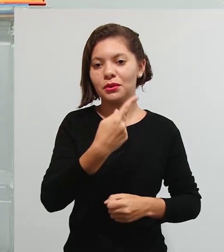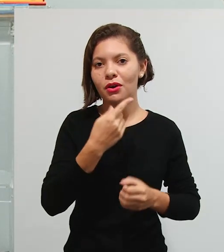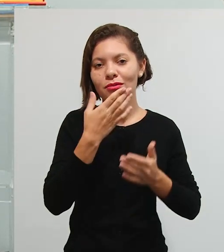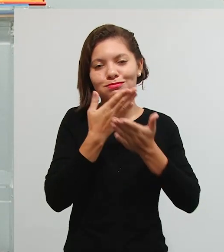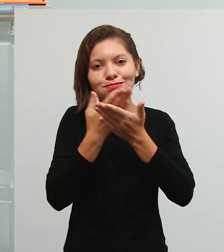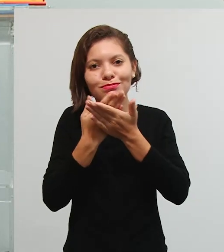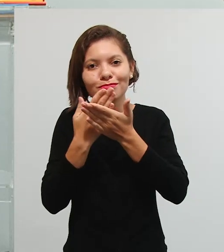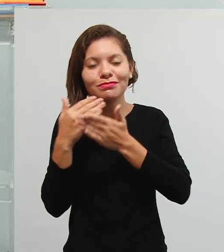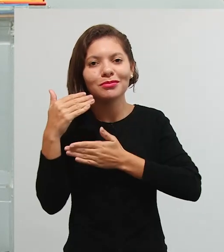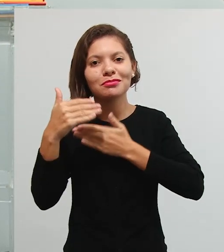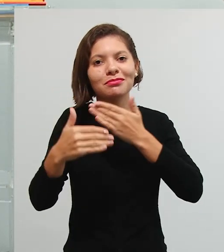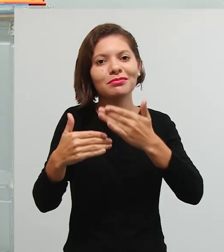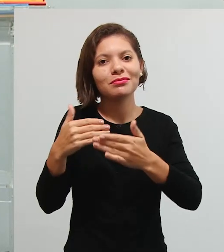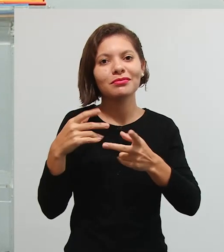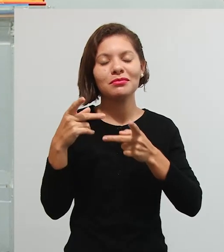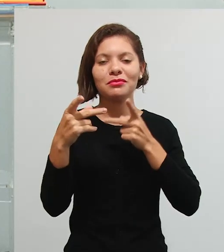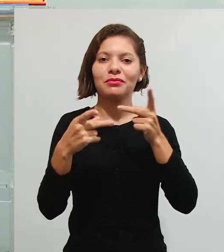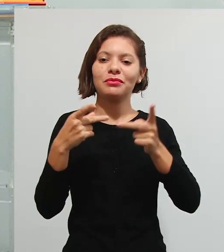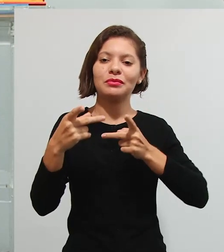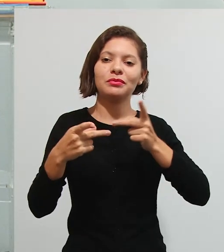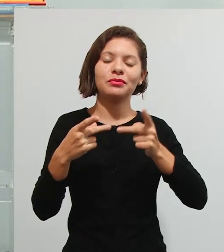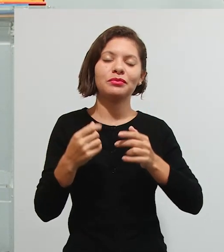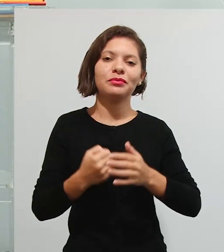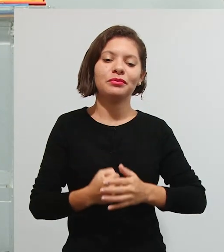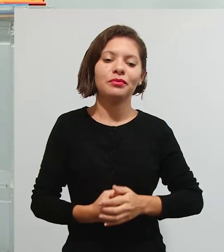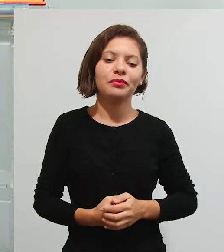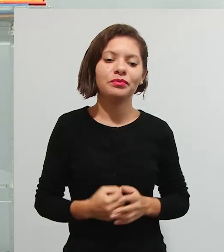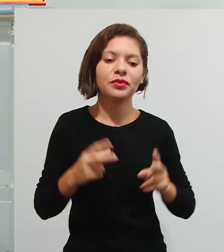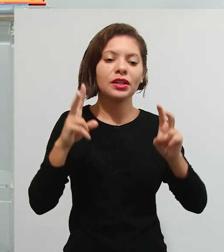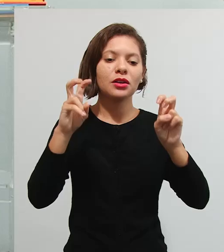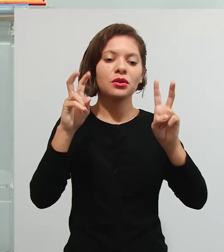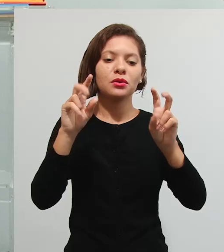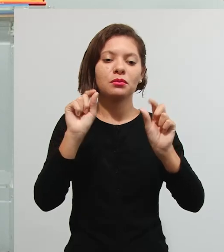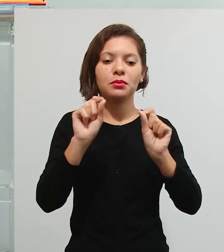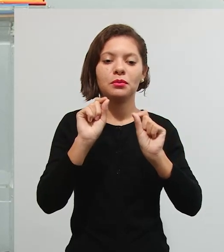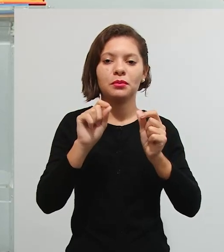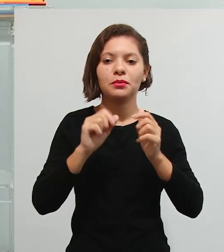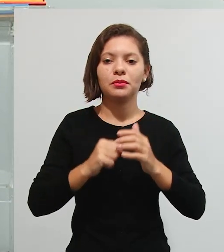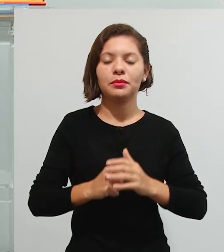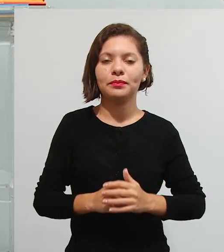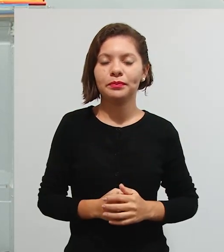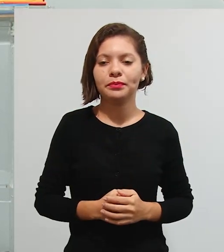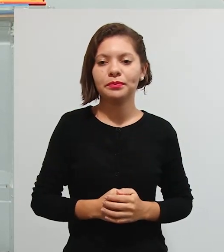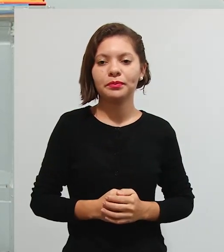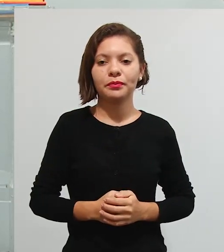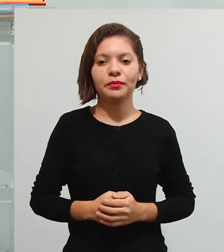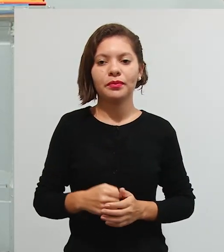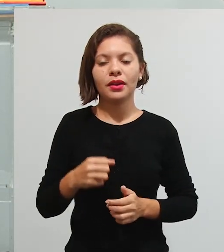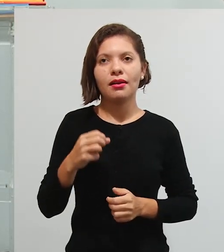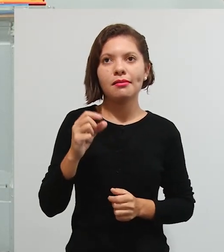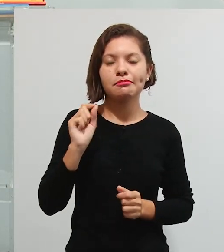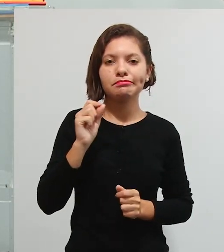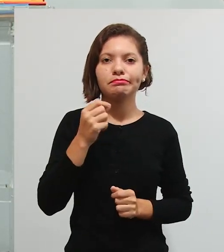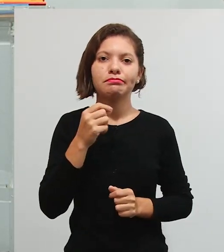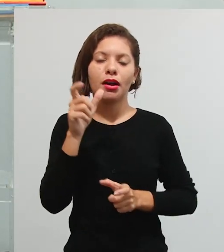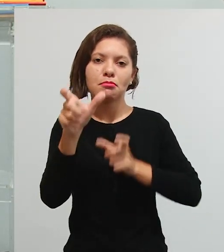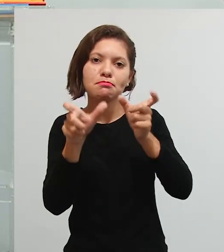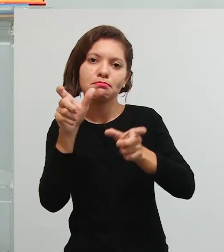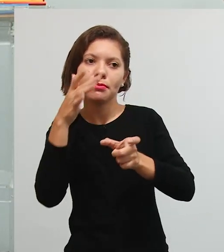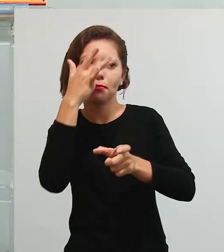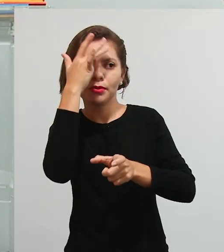exploratório, né? Você só vai conhecer a realidade, você não vai intervir na realidade. Já o projeto de intervenção, não.